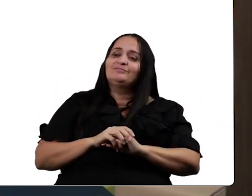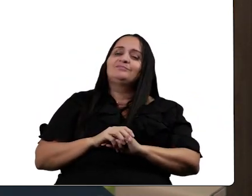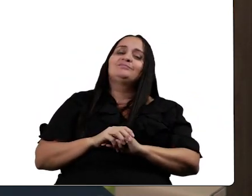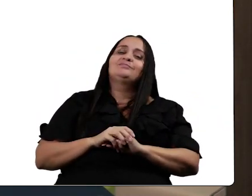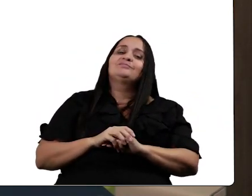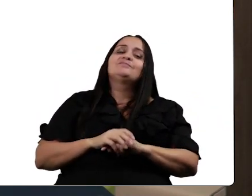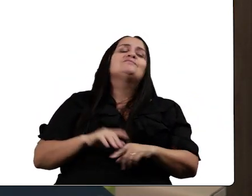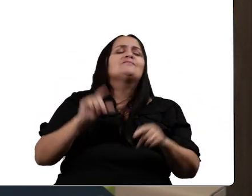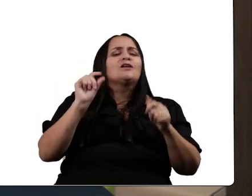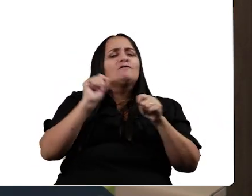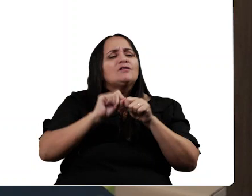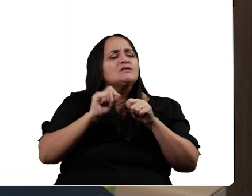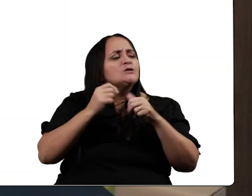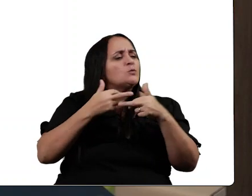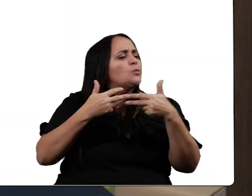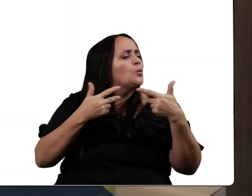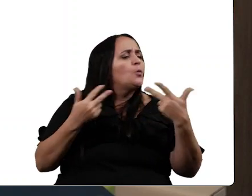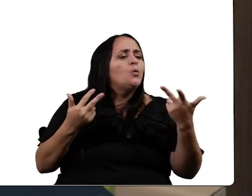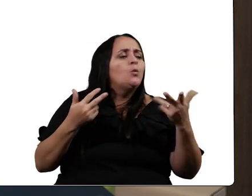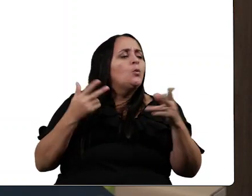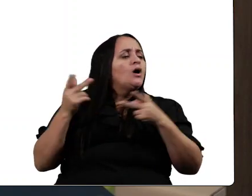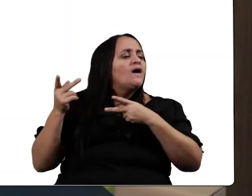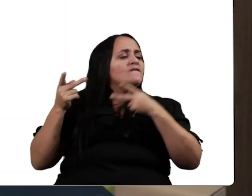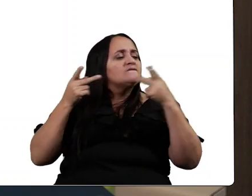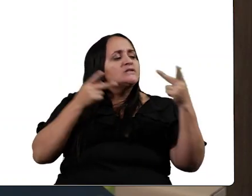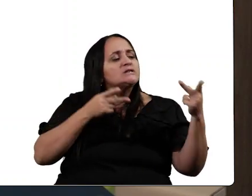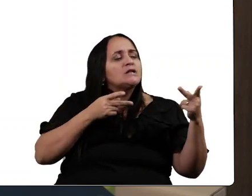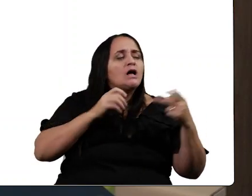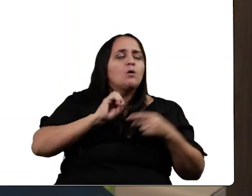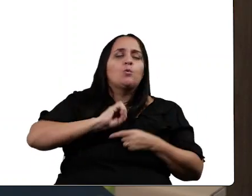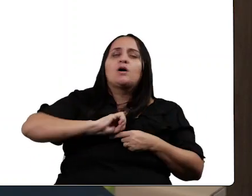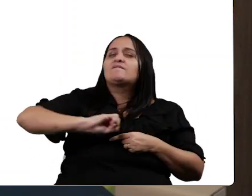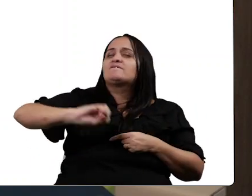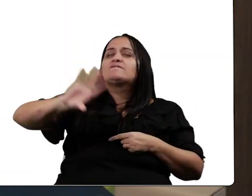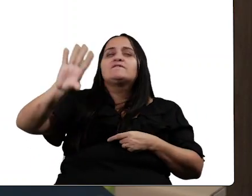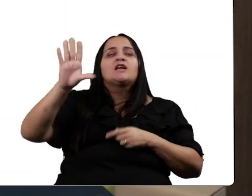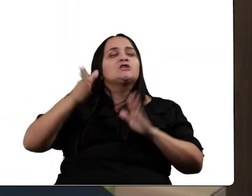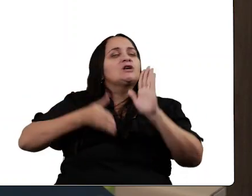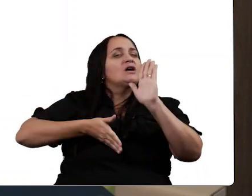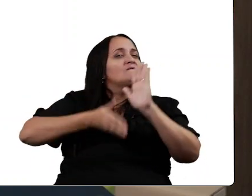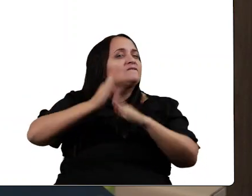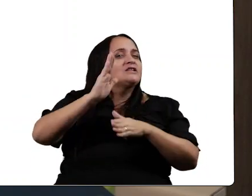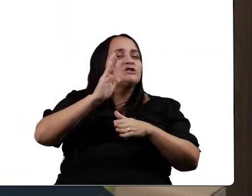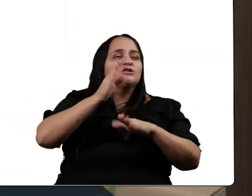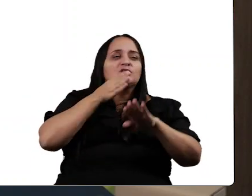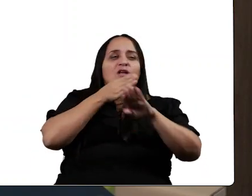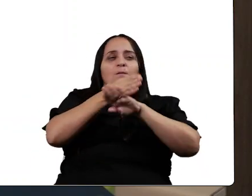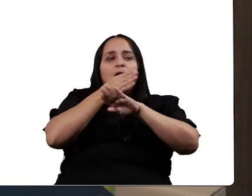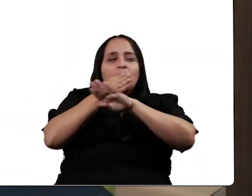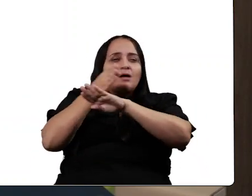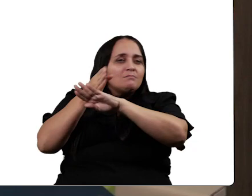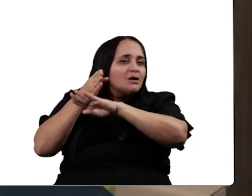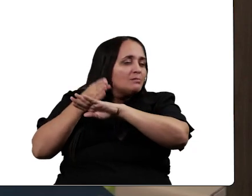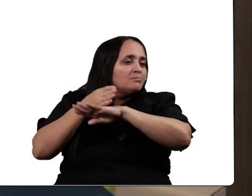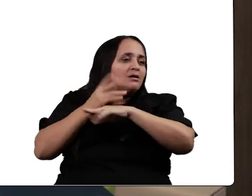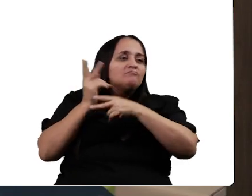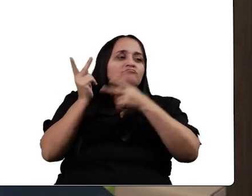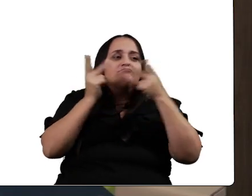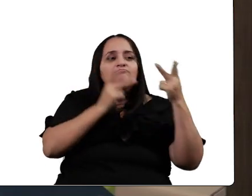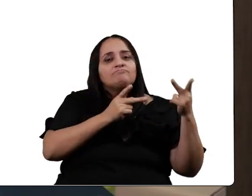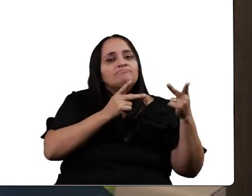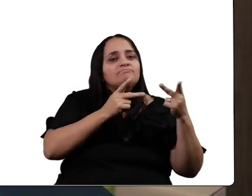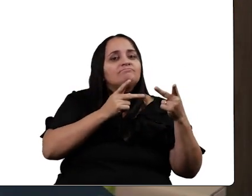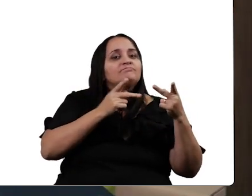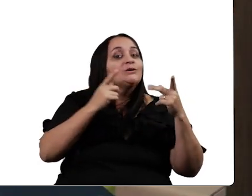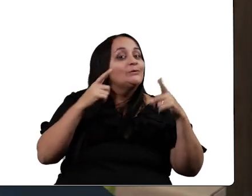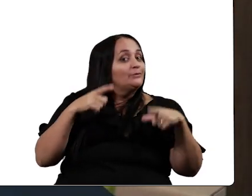você a fazer o quê? A viajar pelo Brasil. E aí, essa